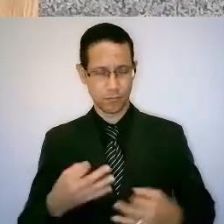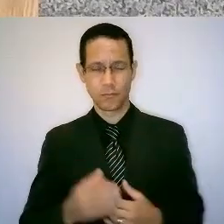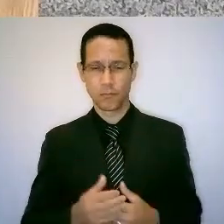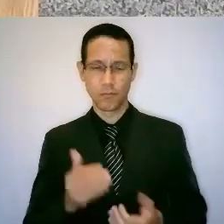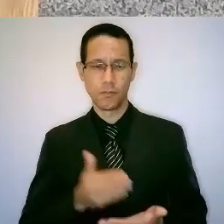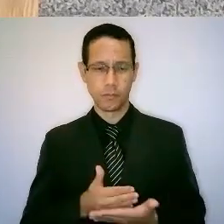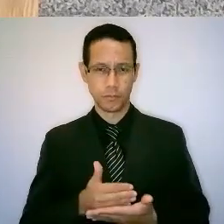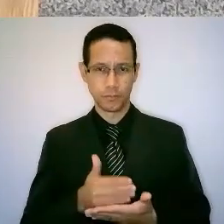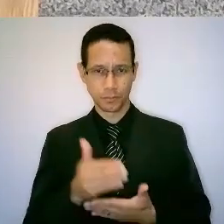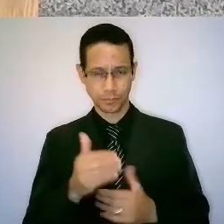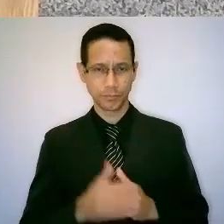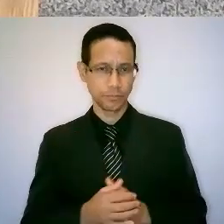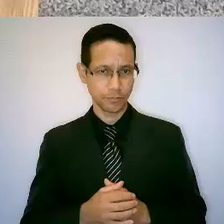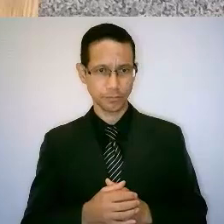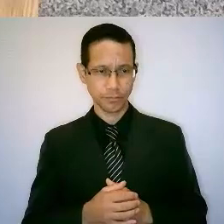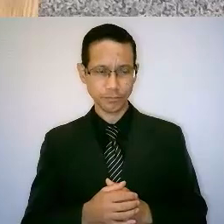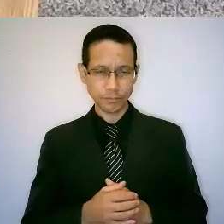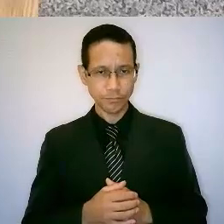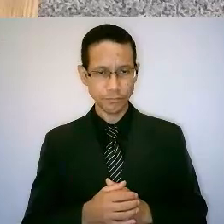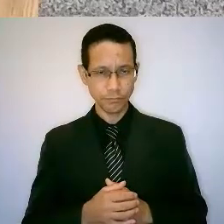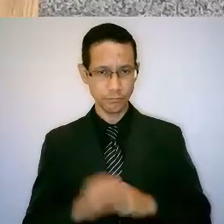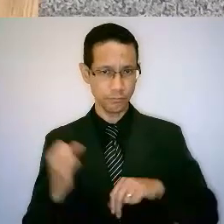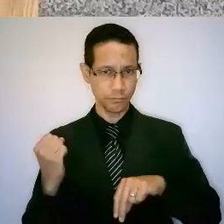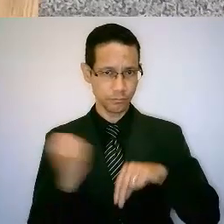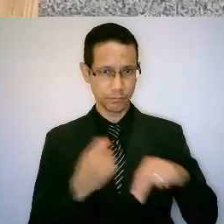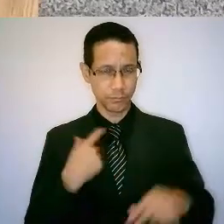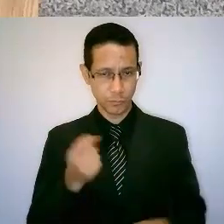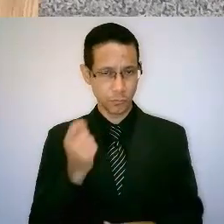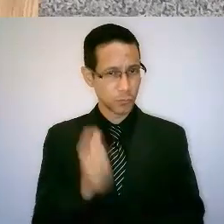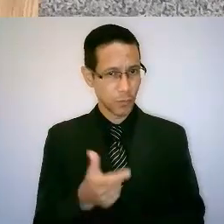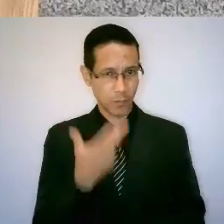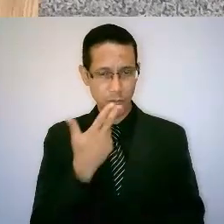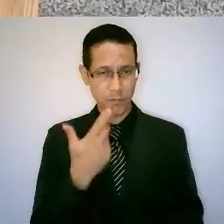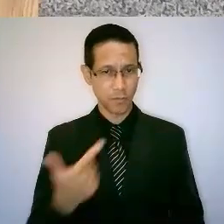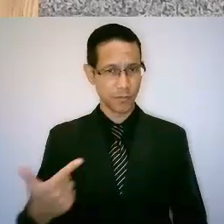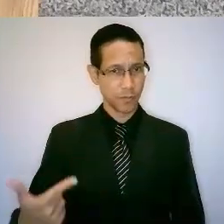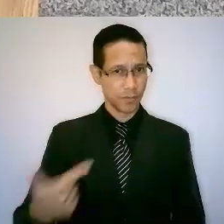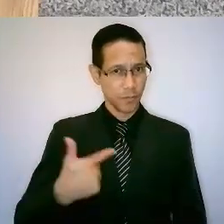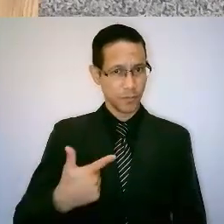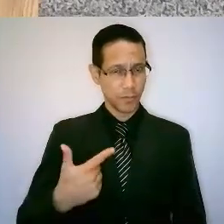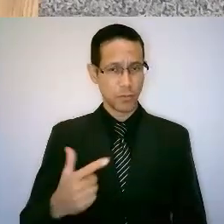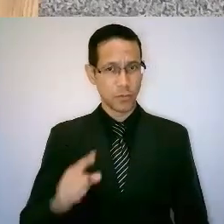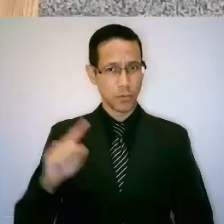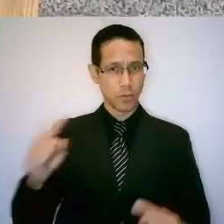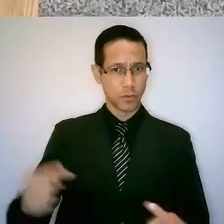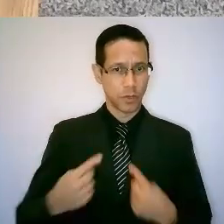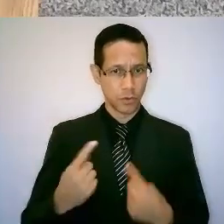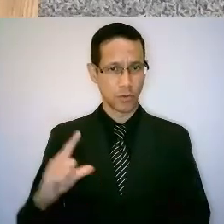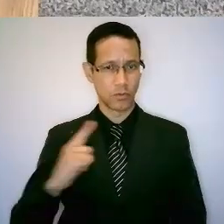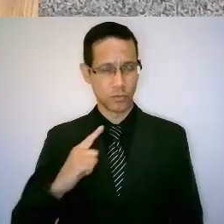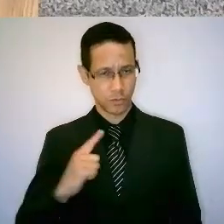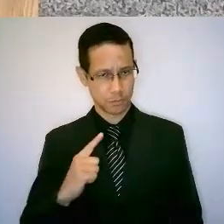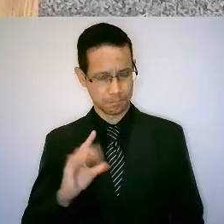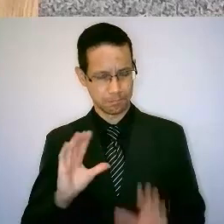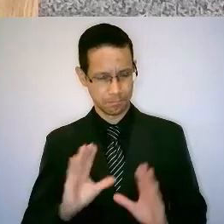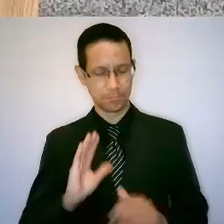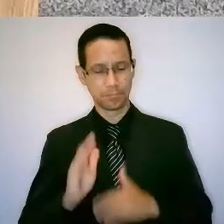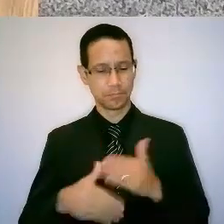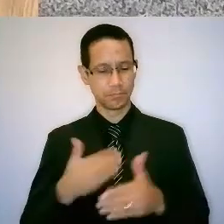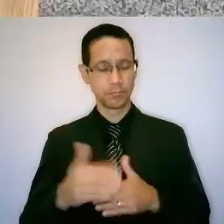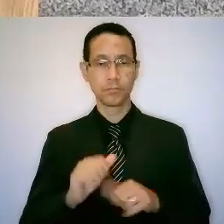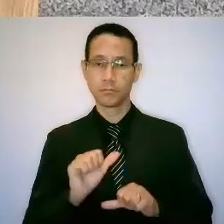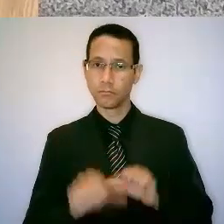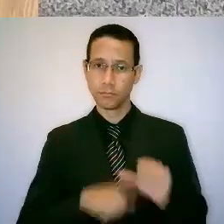essa pretensa vítima afirma que uma arma foi apontada contra ela posteriormente ela altera